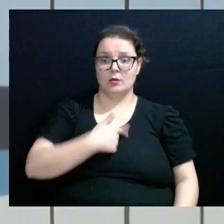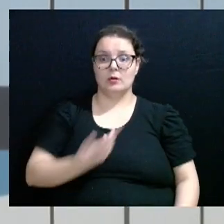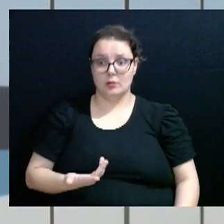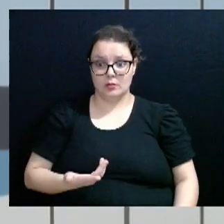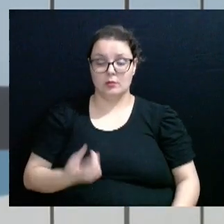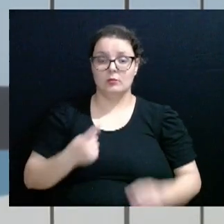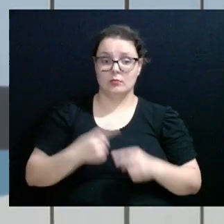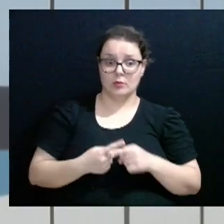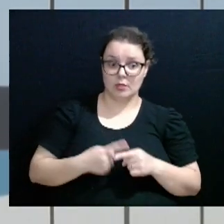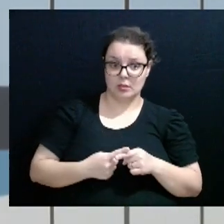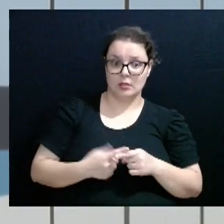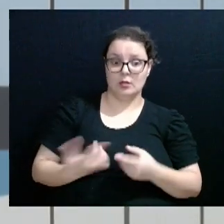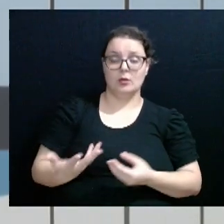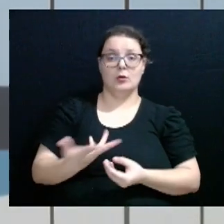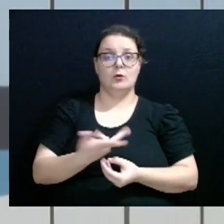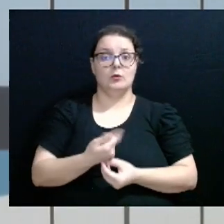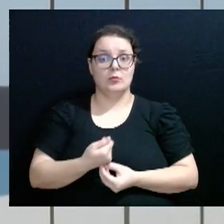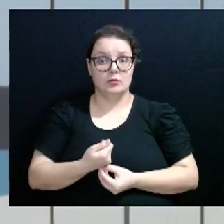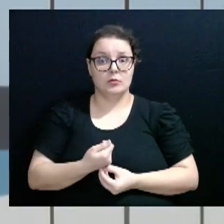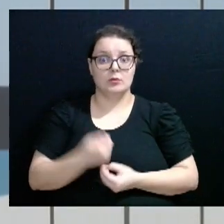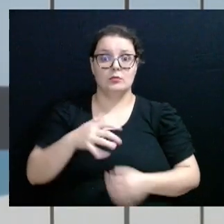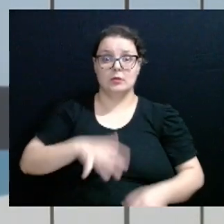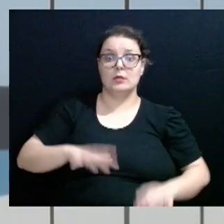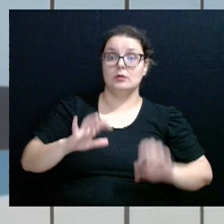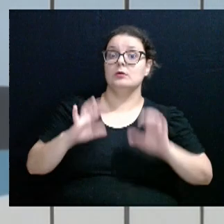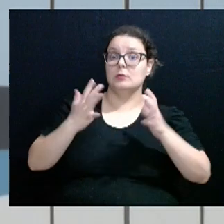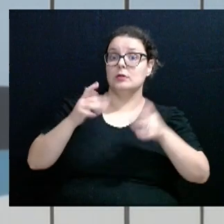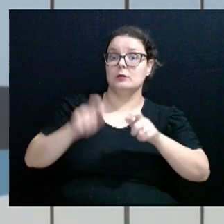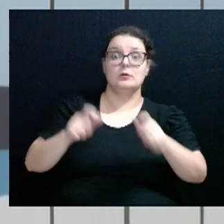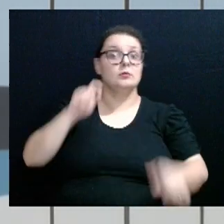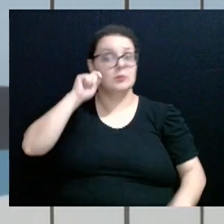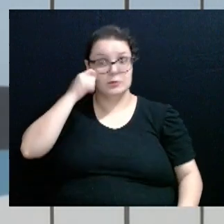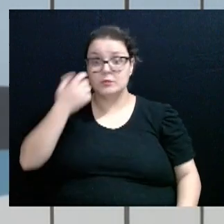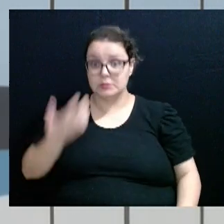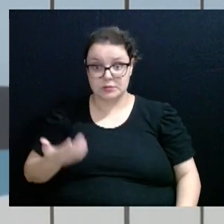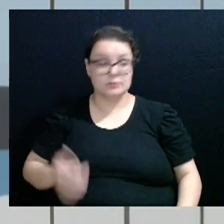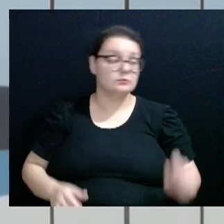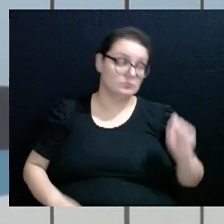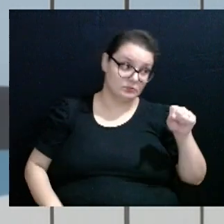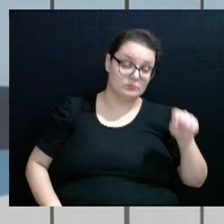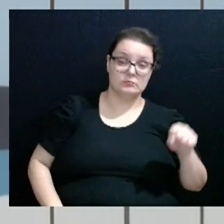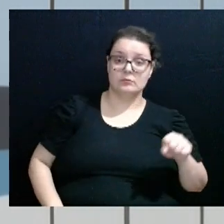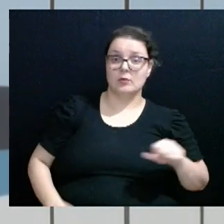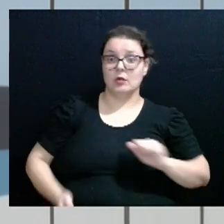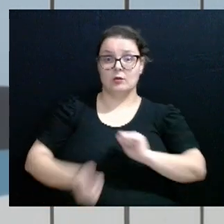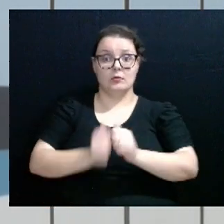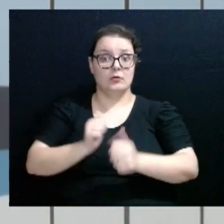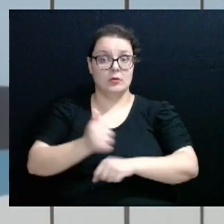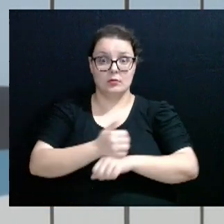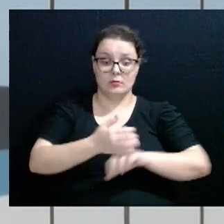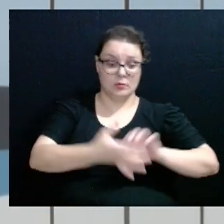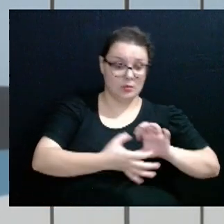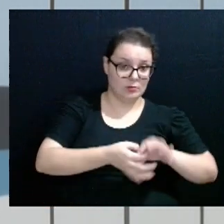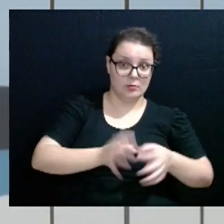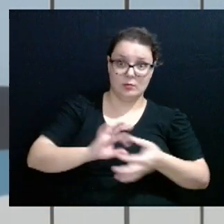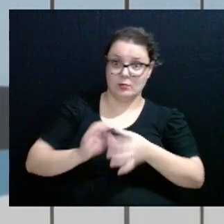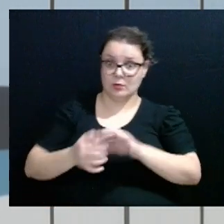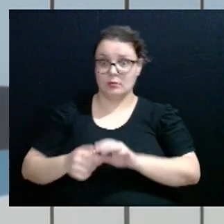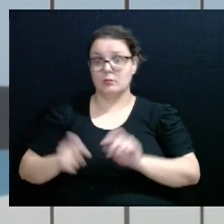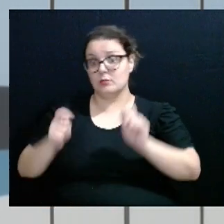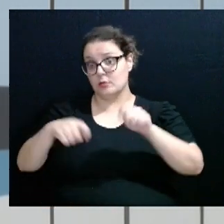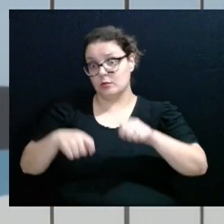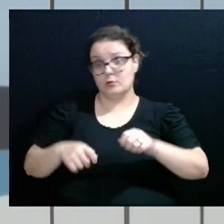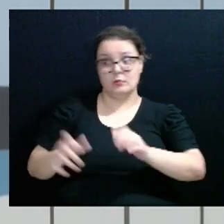artistas que estão nesses festivais são pessoas negras. Os atletas que estão nas Olimpíadas, ou possivelmente até numa Copa do Mundo, são